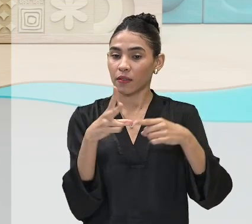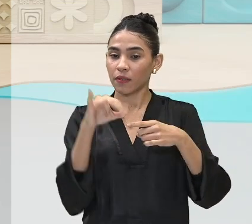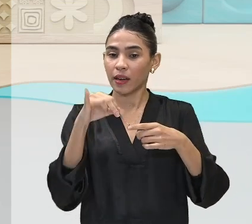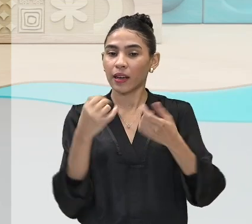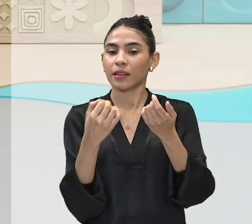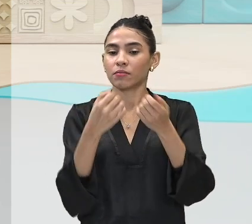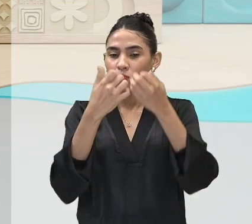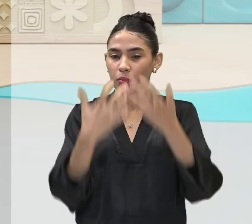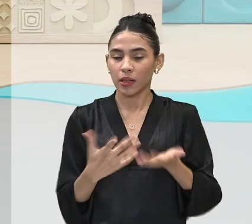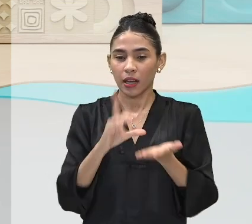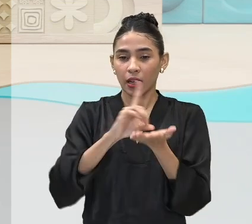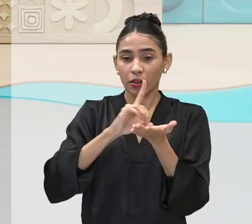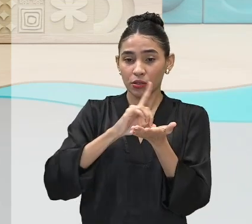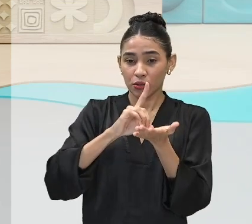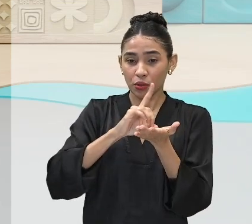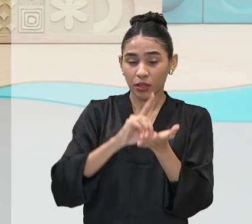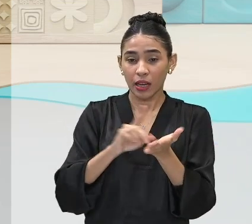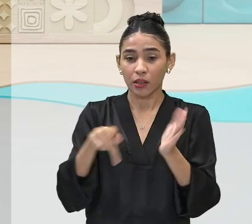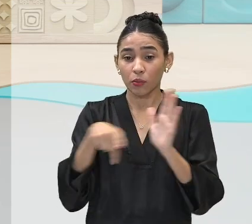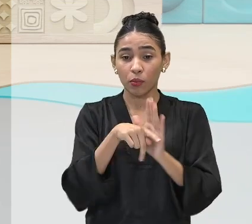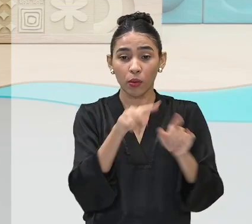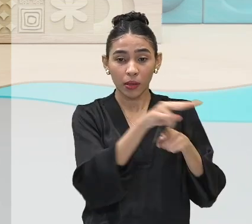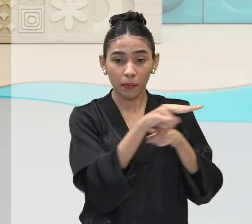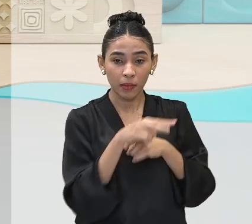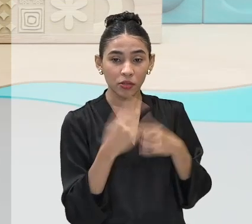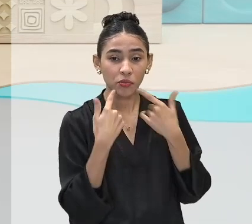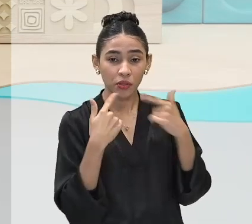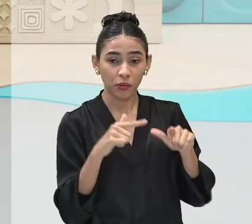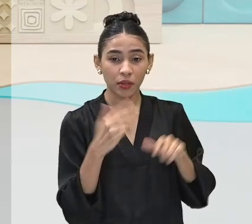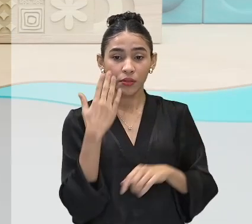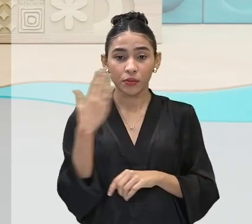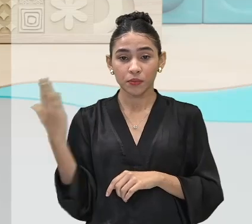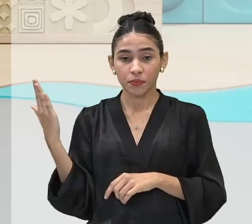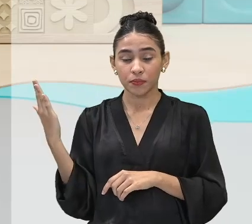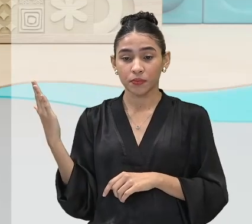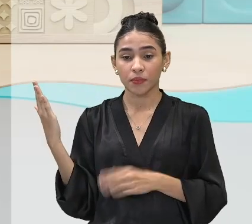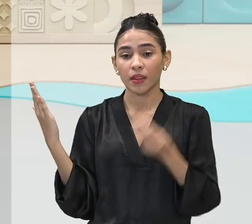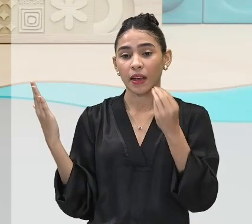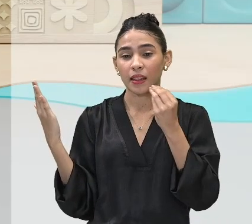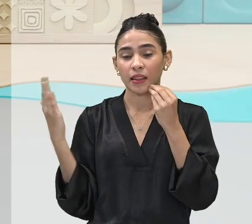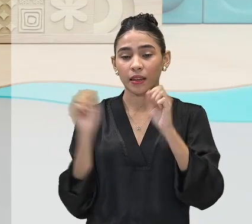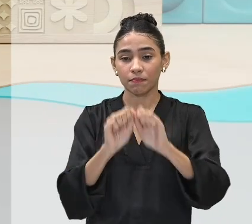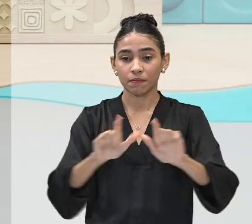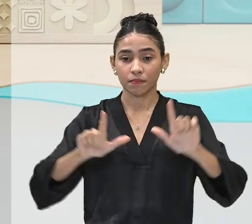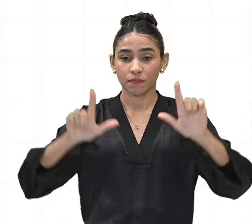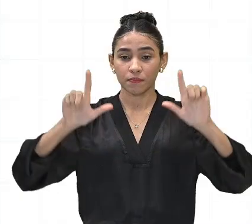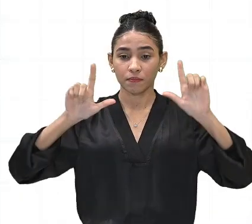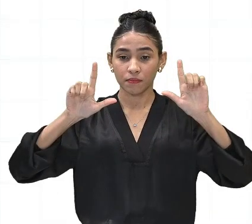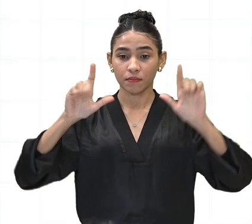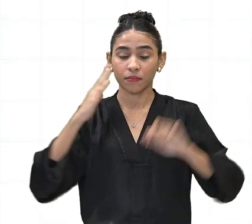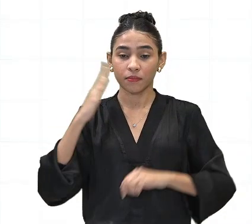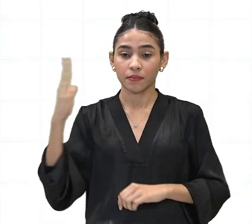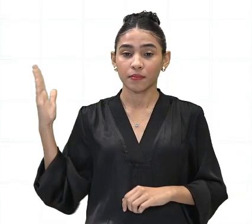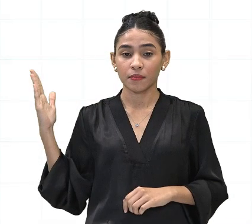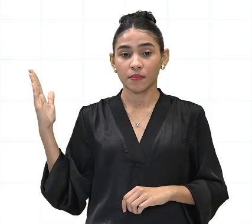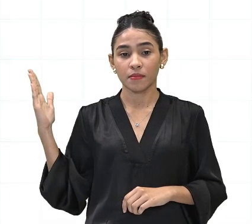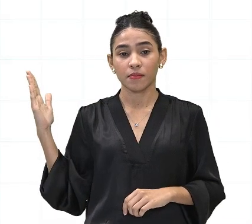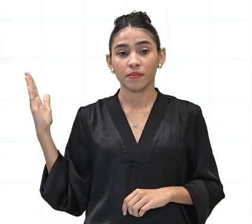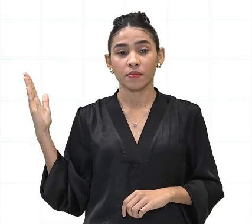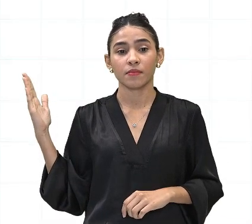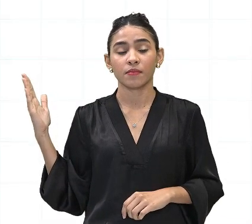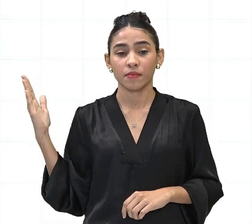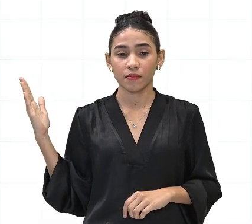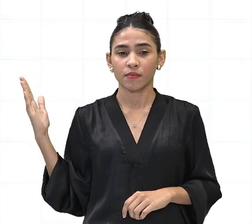de estrangeirismo. A gente vai tentar aumentar aqui para que a gente consiga dar uma lida de como isso também já